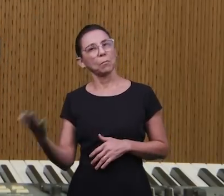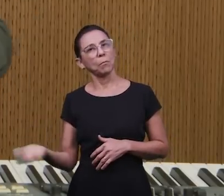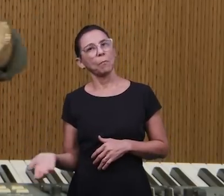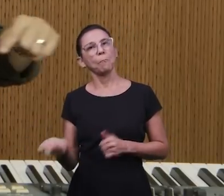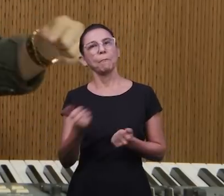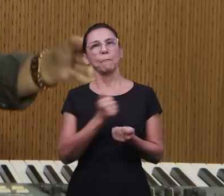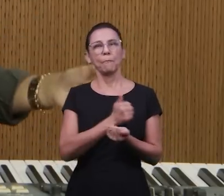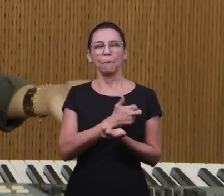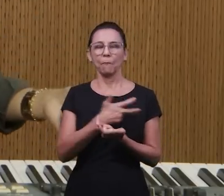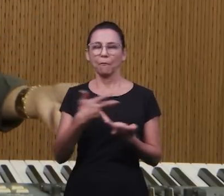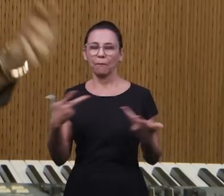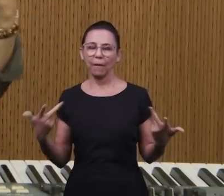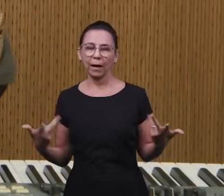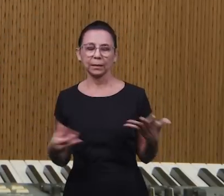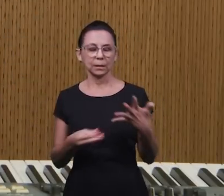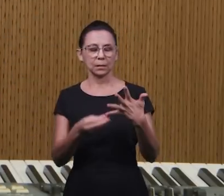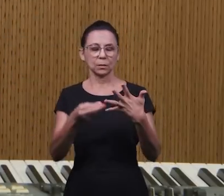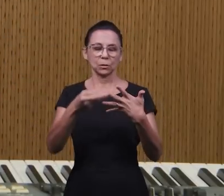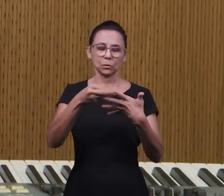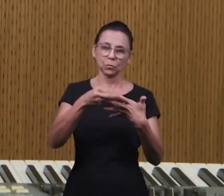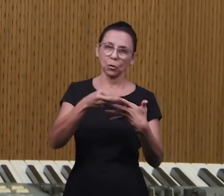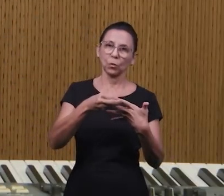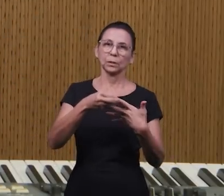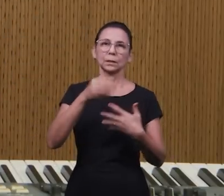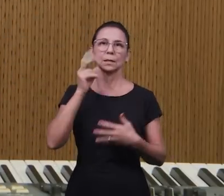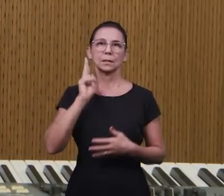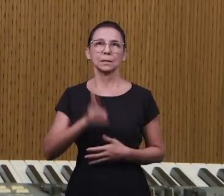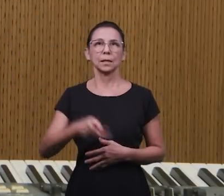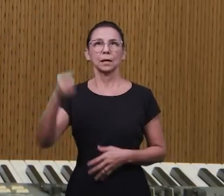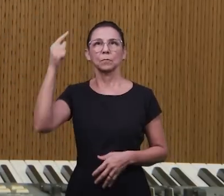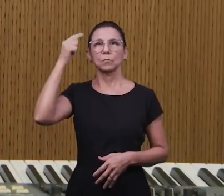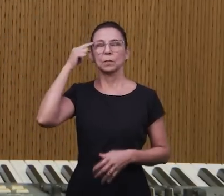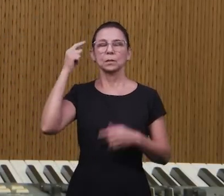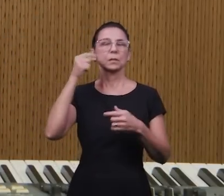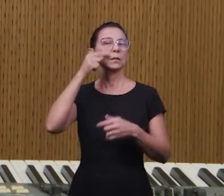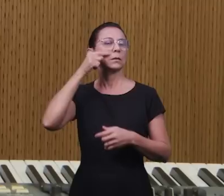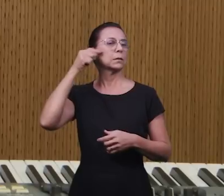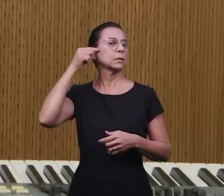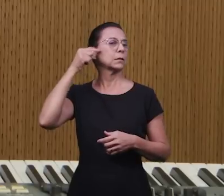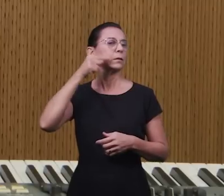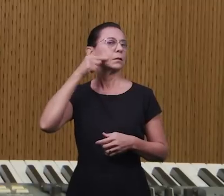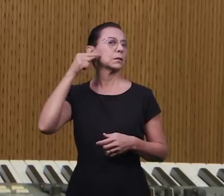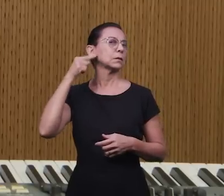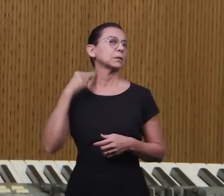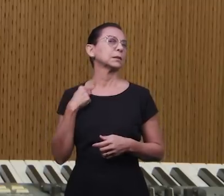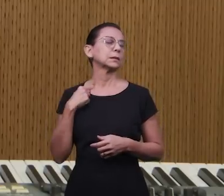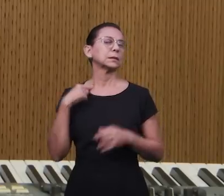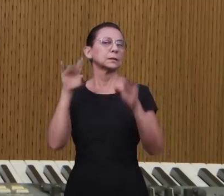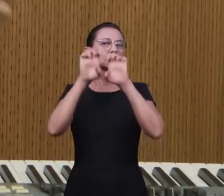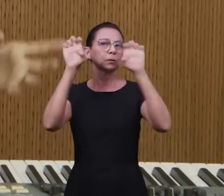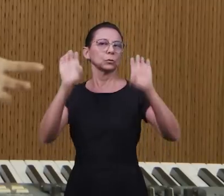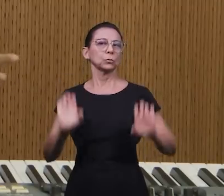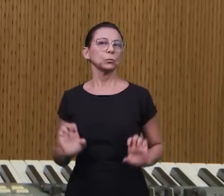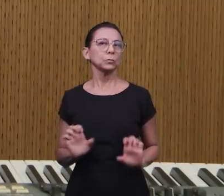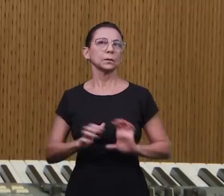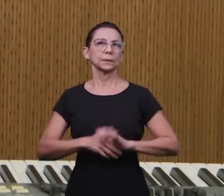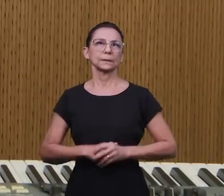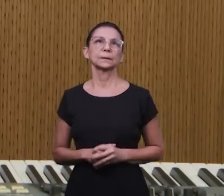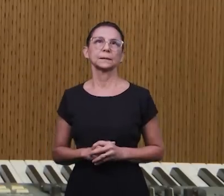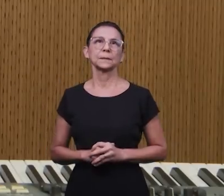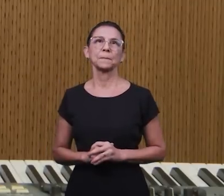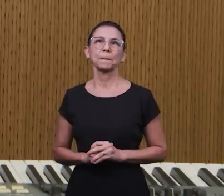para o agudo, caminhar para o grave, sempre pensando no movimento de articulação dessas